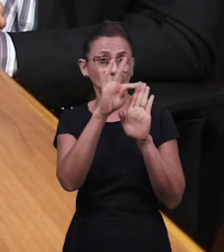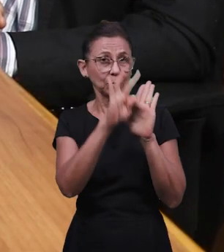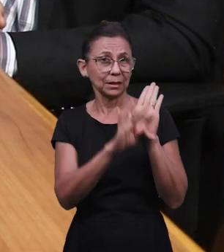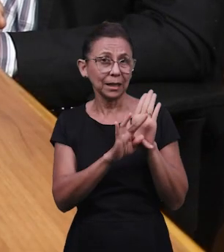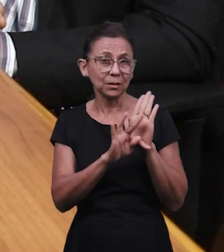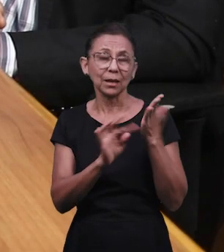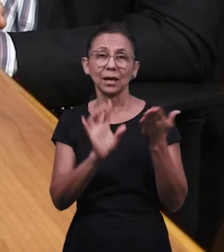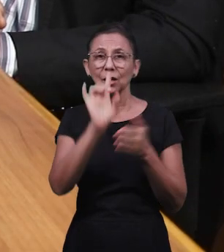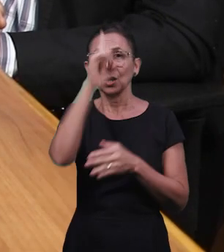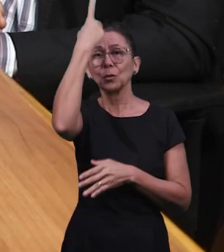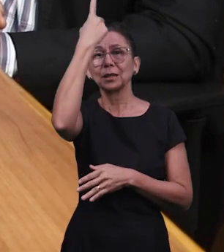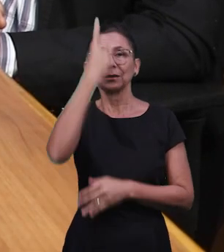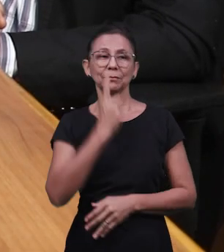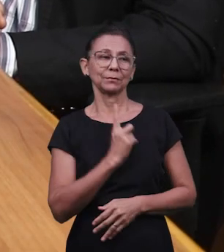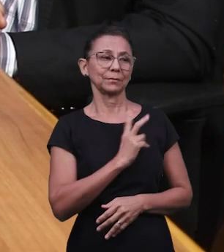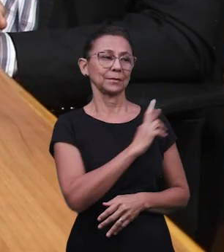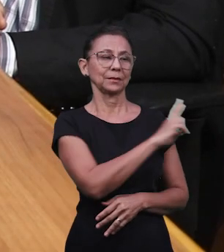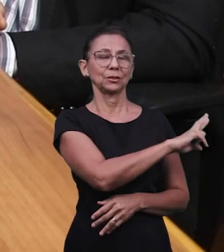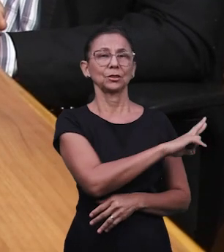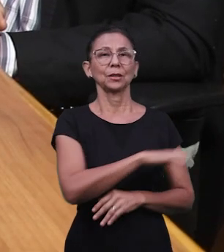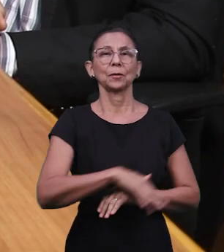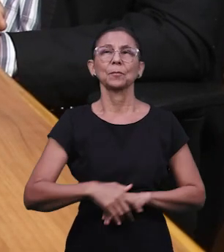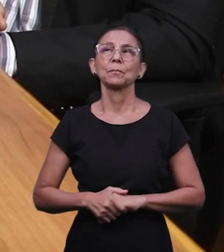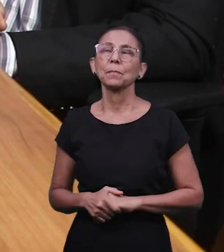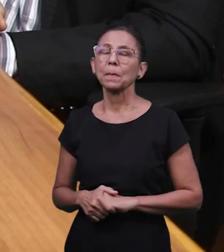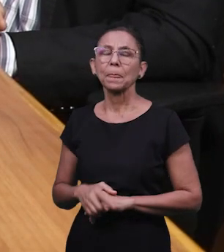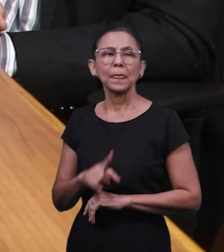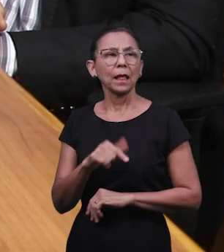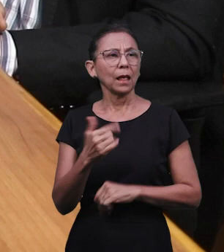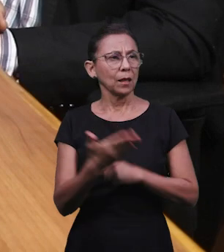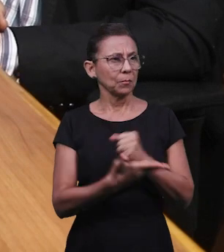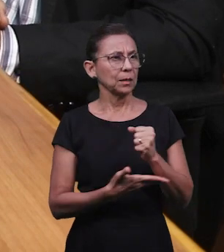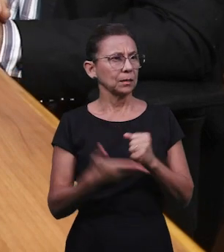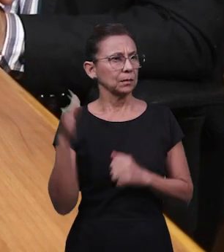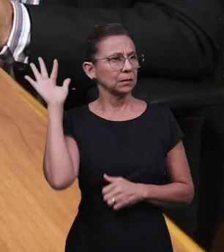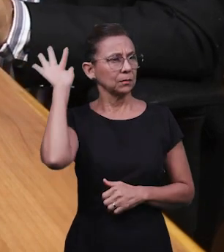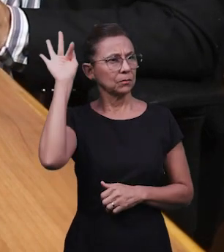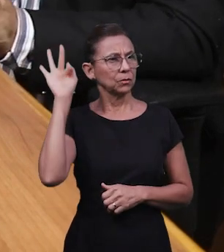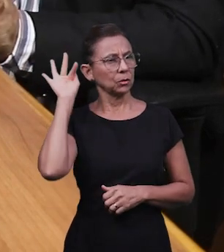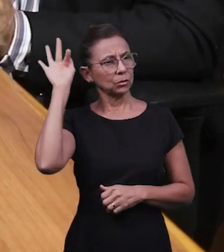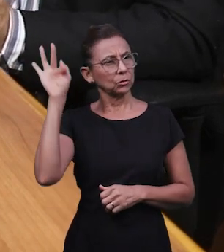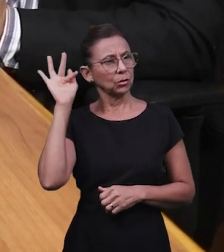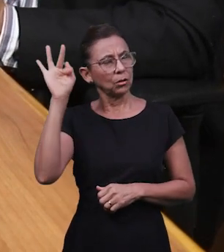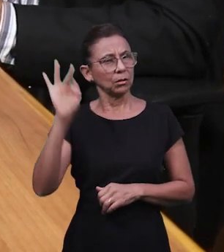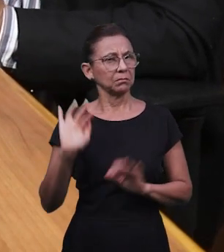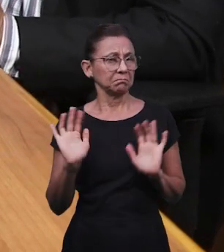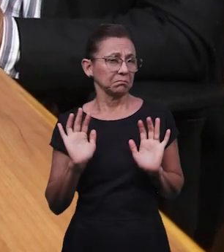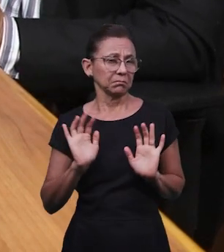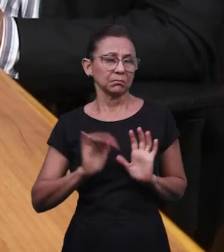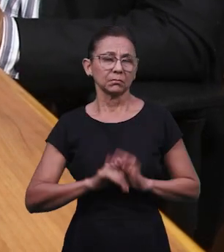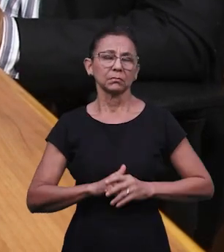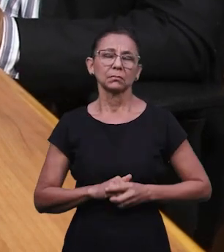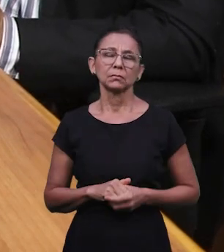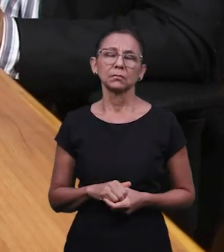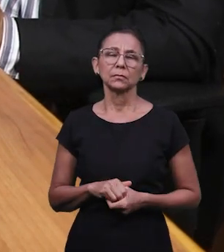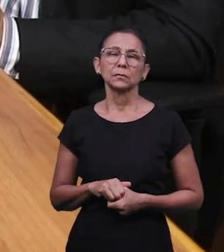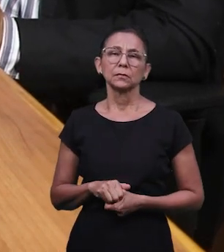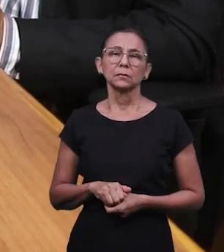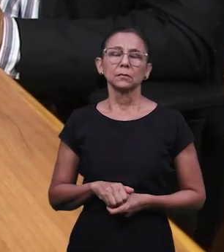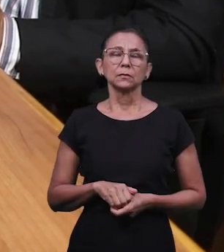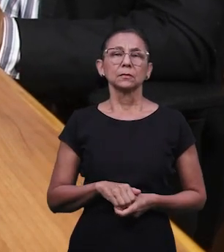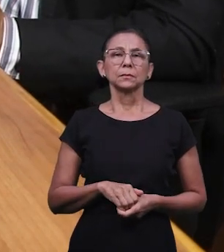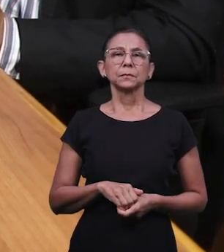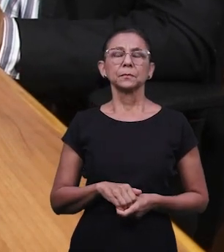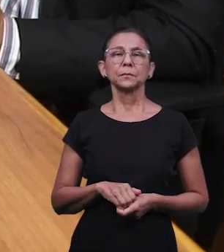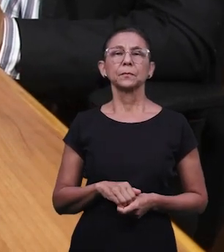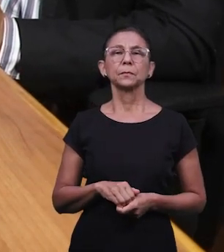ela com o interesse que ela tiver. Qual a base filosófica, não importa, não né? importa. E